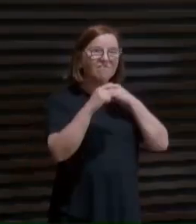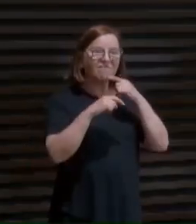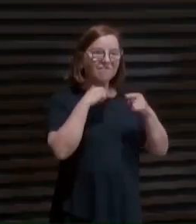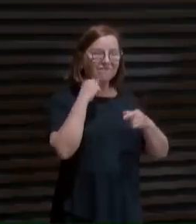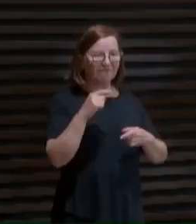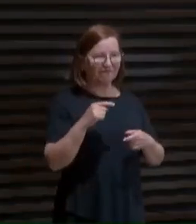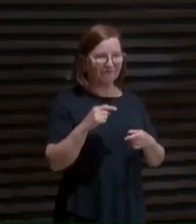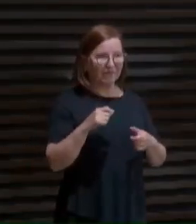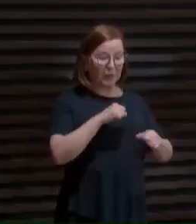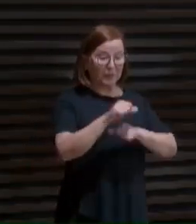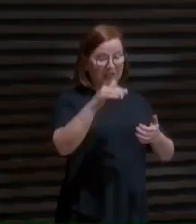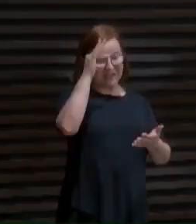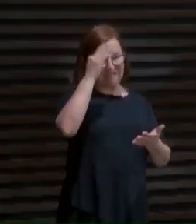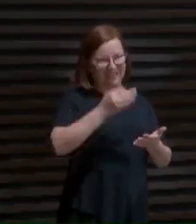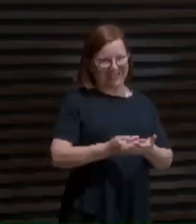convertida em fé.